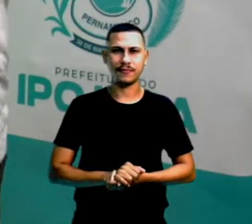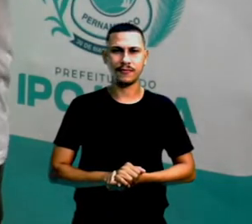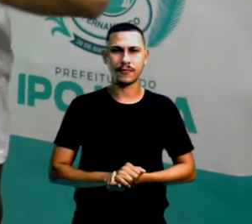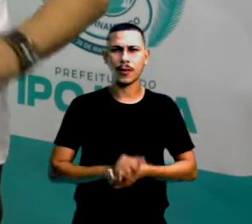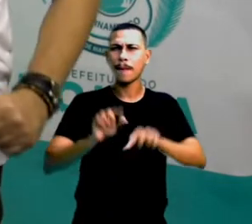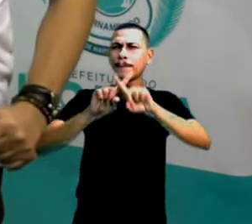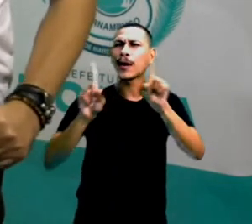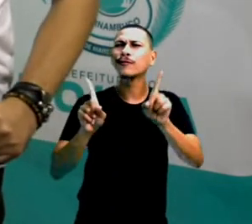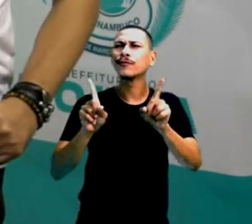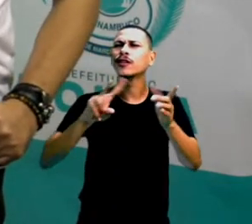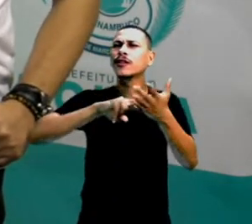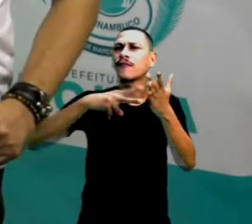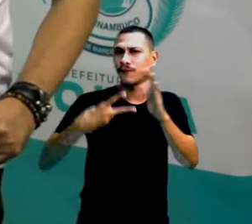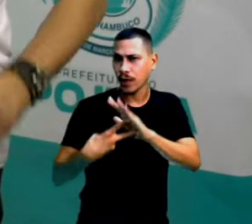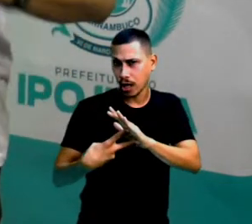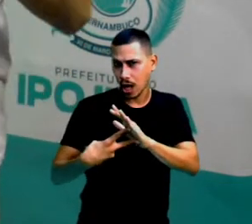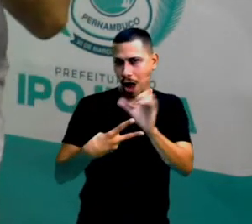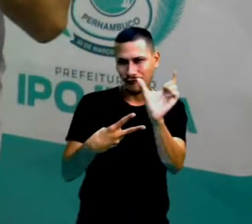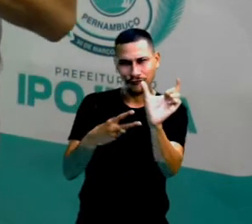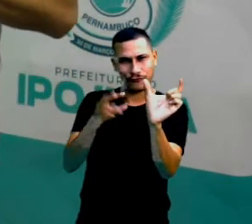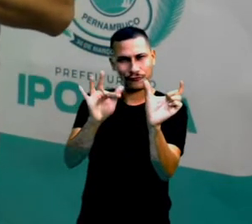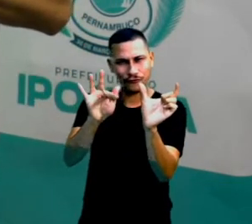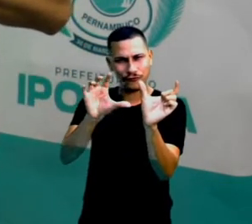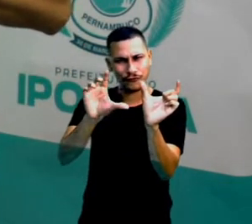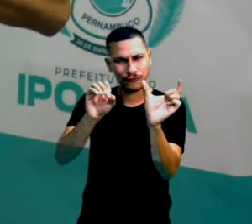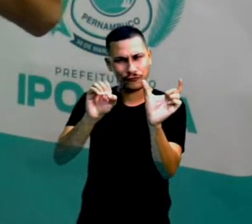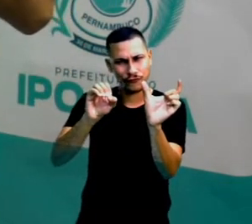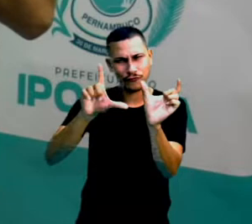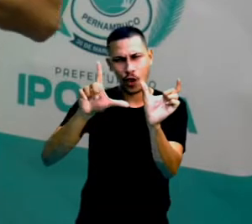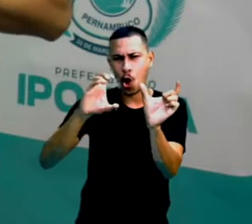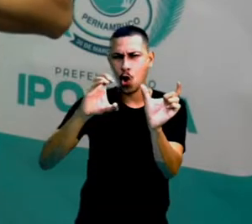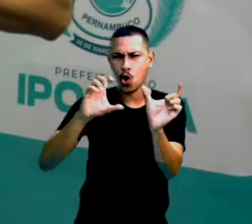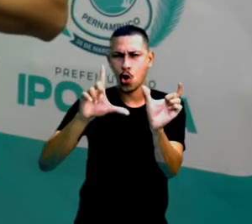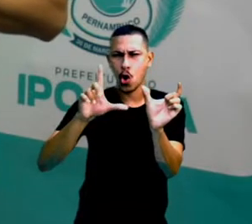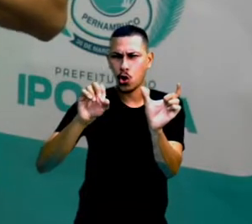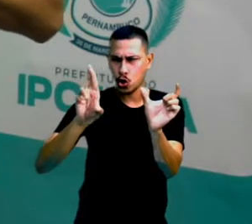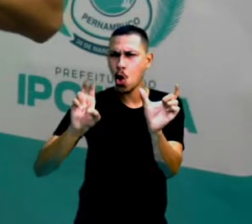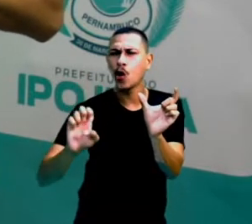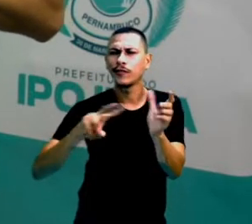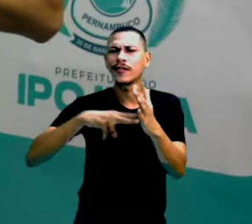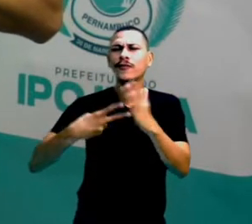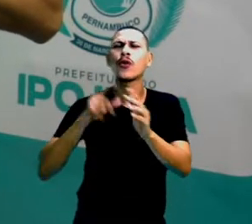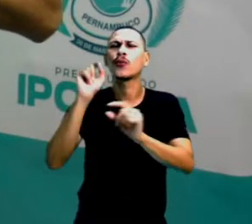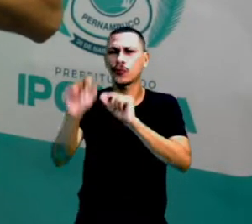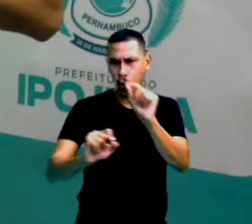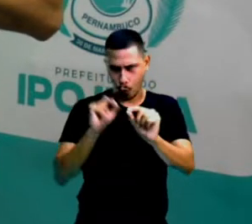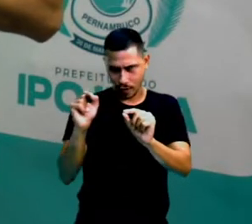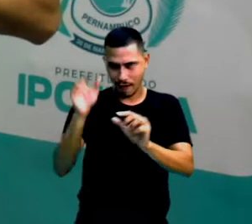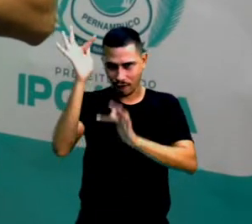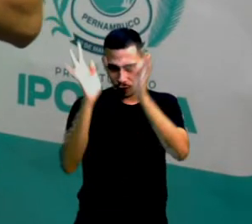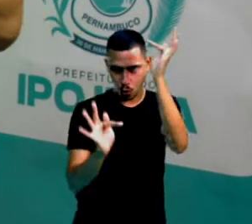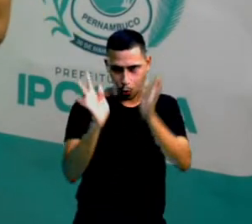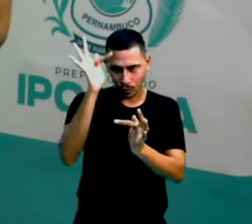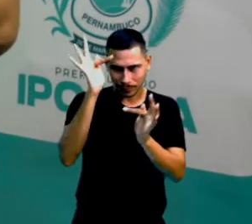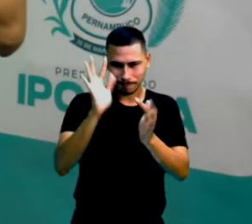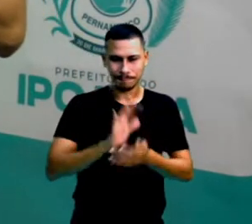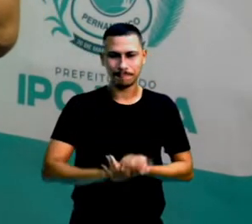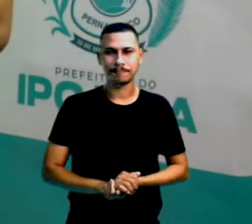Mas o que é folclore? Eu já dei uma dica para vocês, mas eu trouxe uma definição para a gente ver aqui. Vamos ver essa